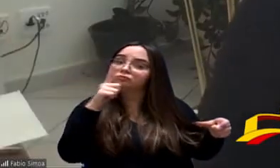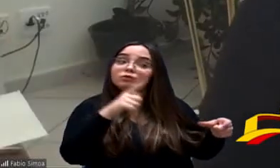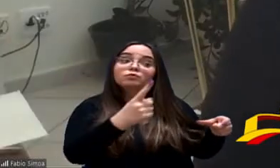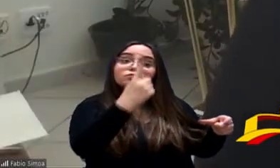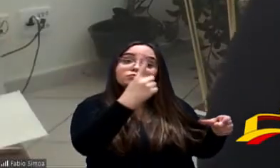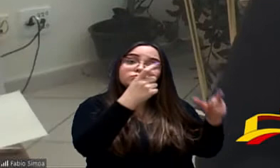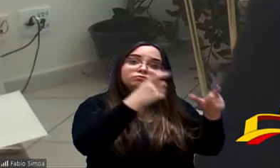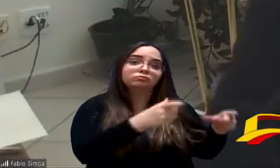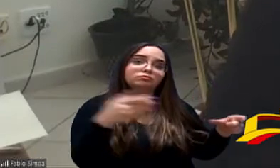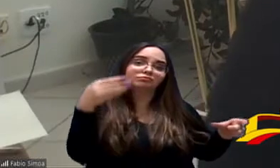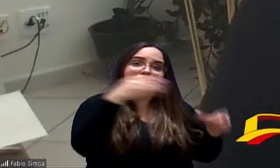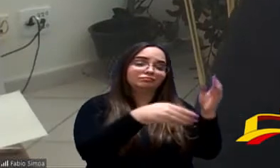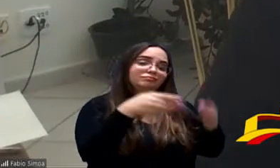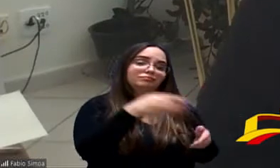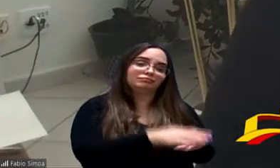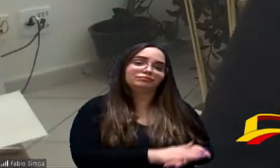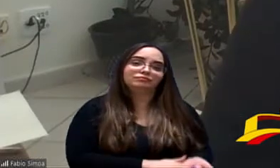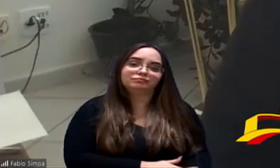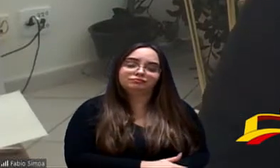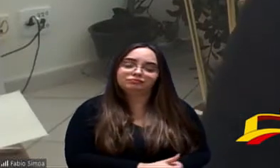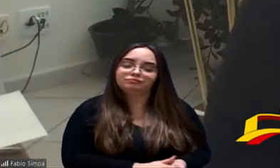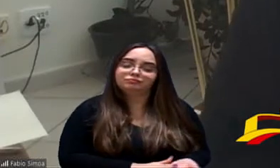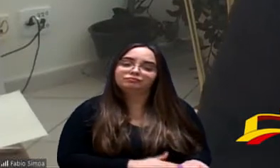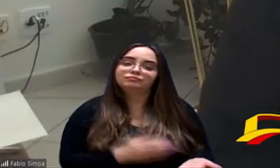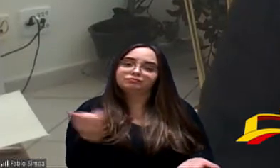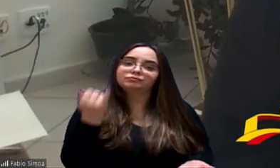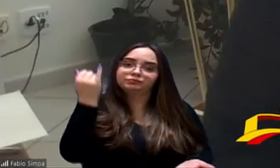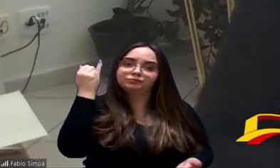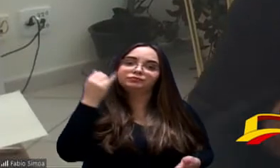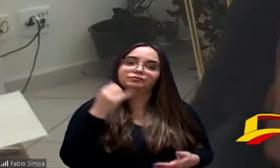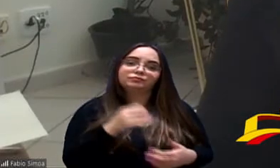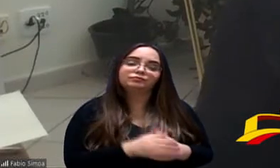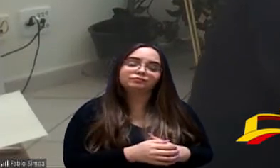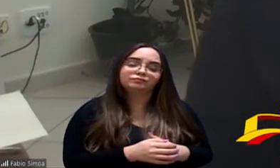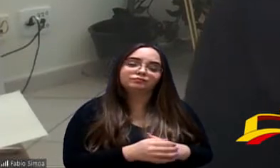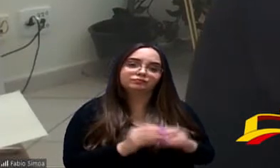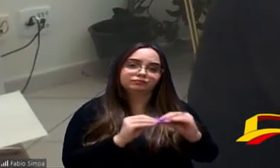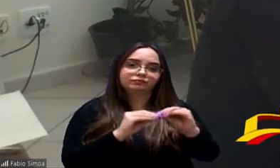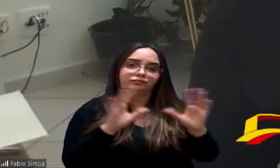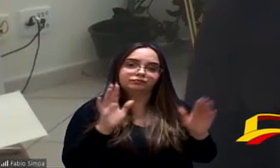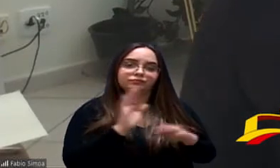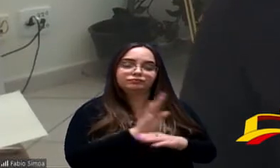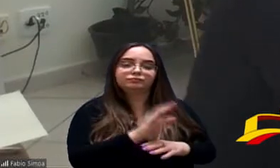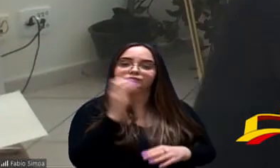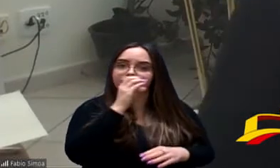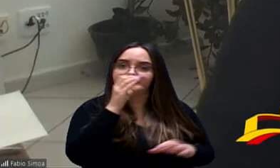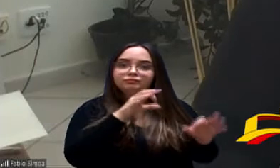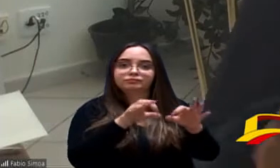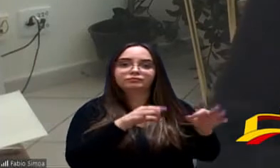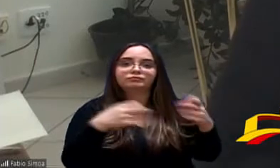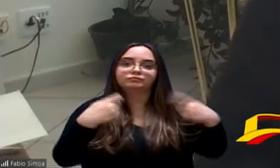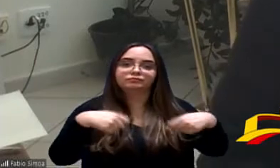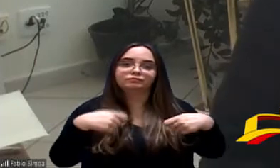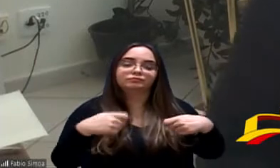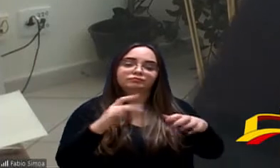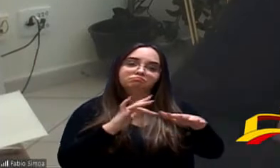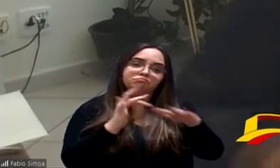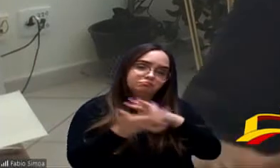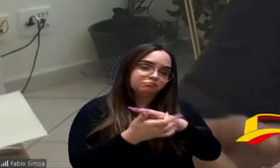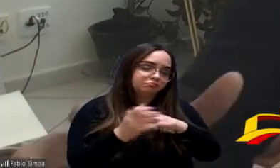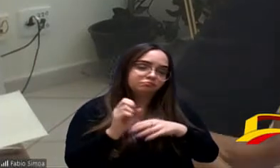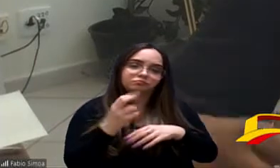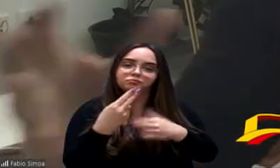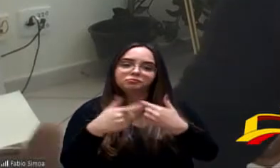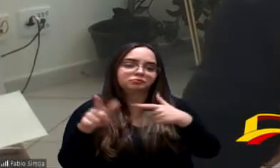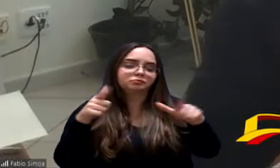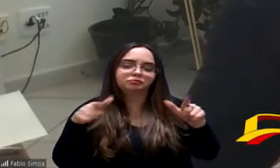para lá. Então isso, né, vereador Yara, é de extrema importância ser esclarecido isso de forma mais rápida possível nas redes sociais, para as